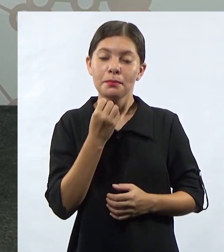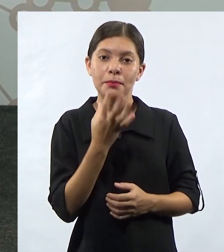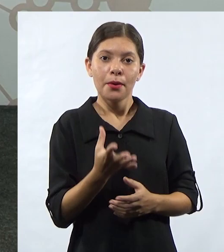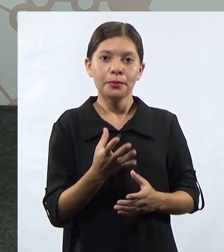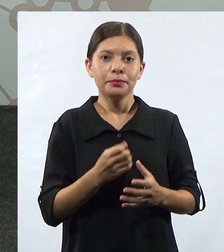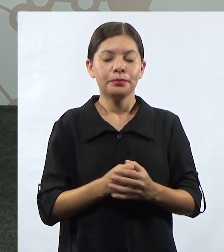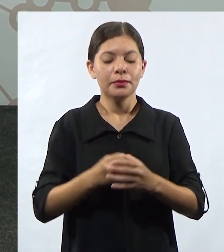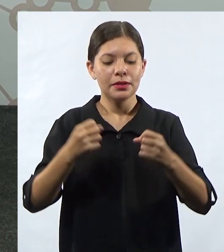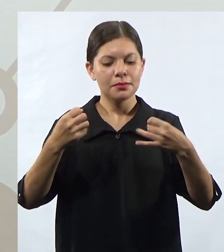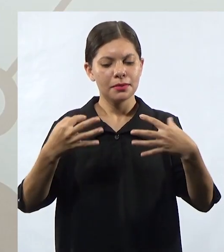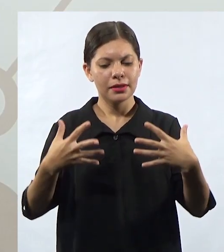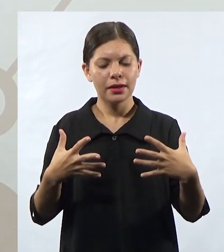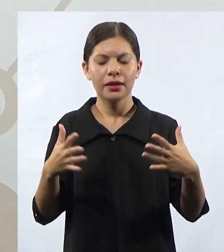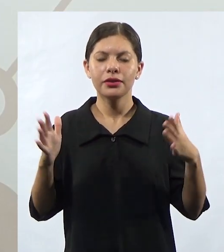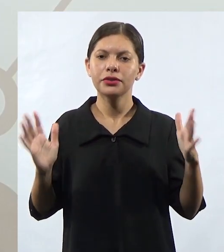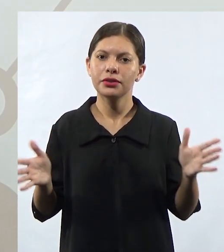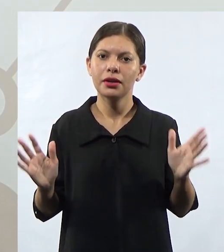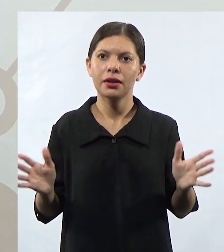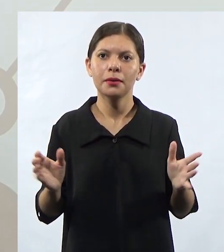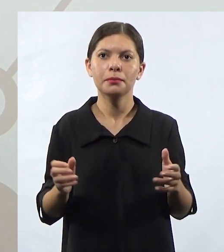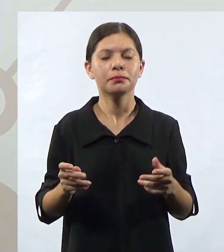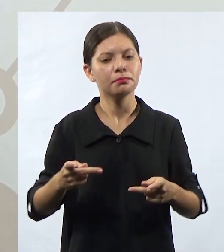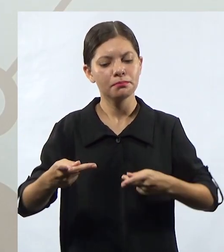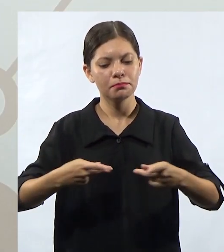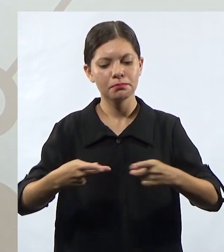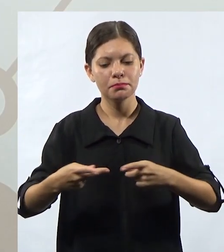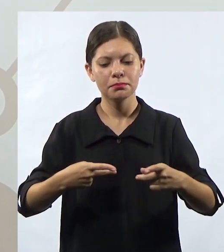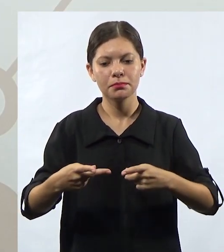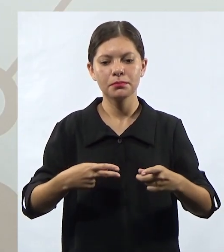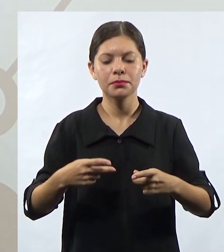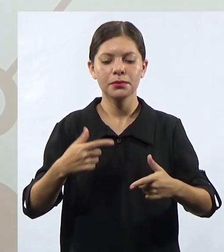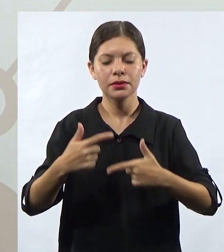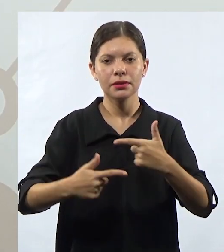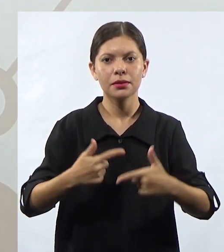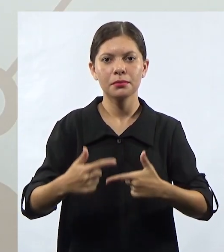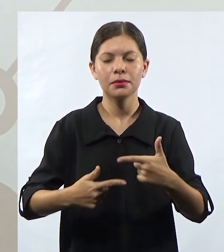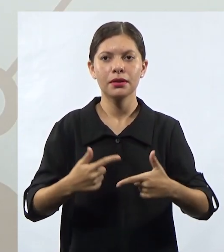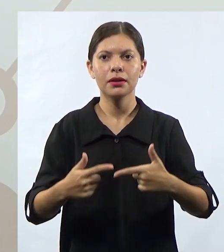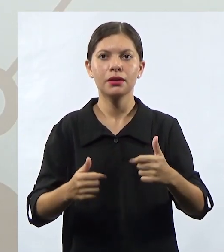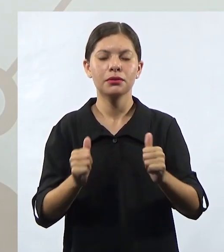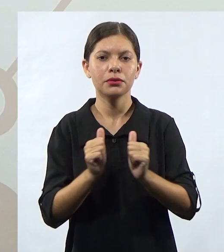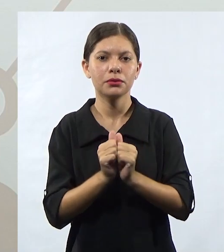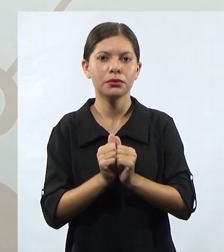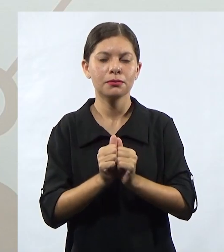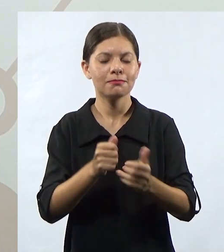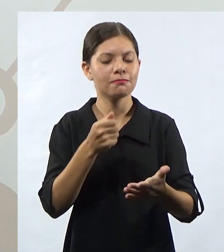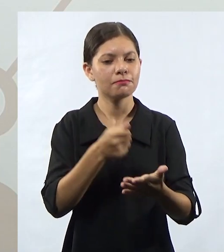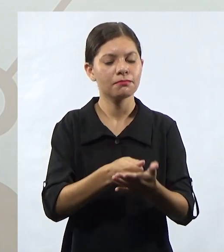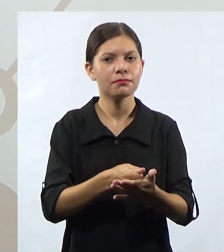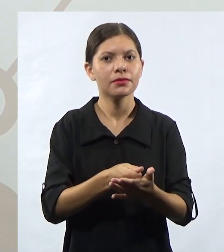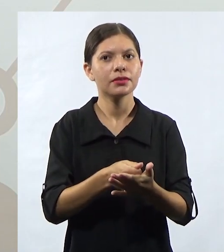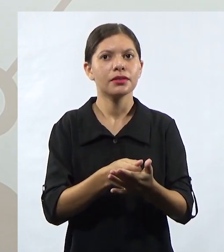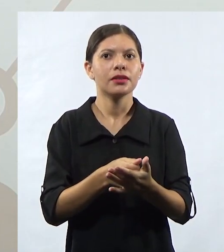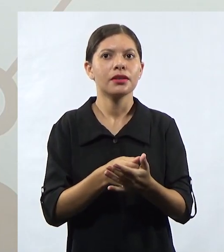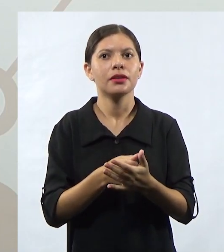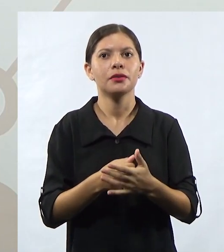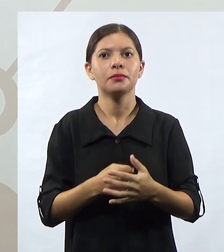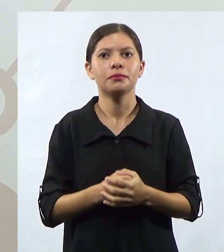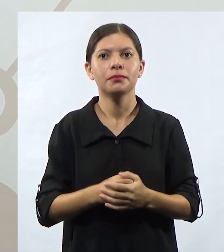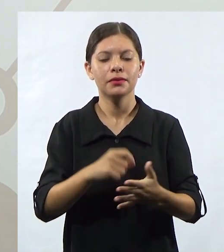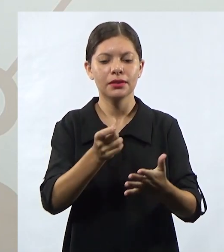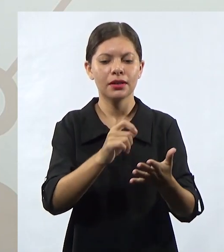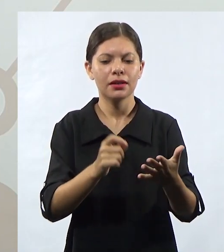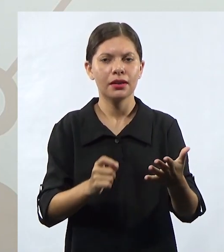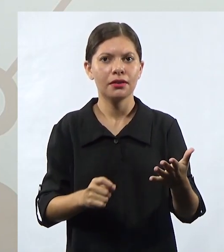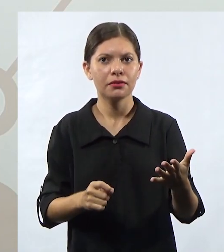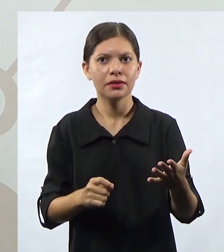como eu expliquei, nós temos uma proposta de trabalho integrador que exige a realização de várias tarefas, e uma delas é a confecção